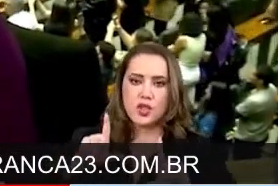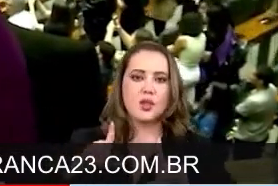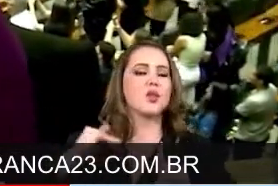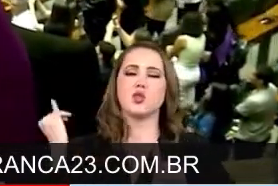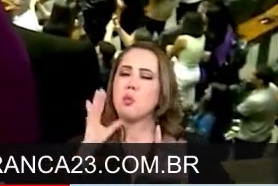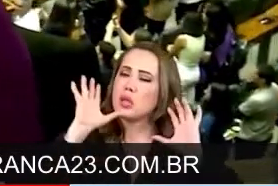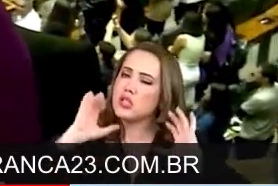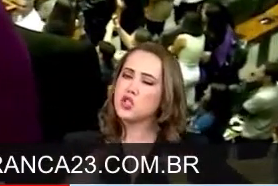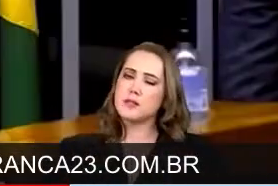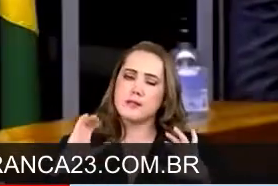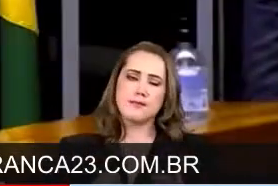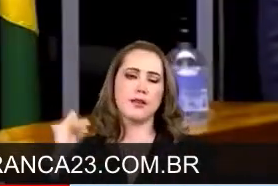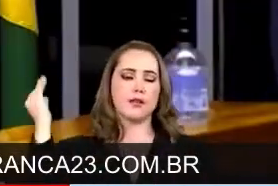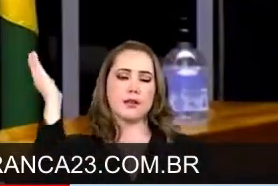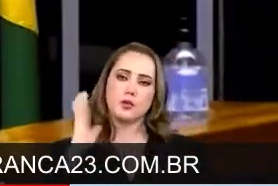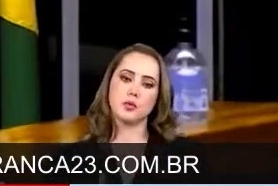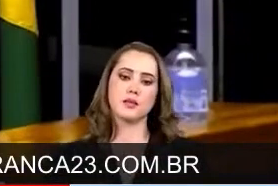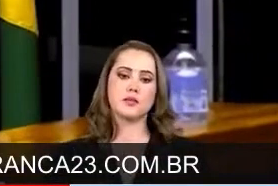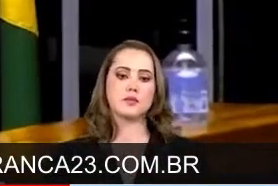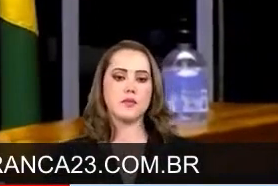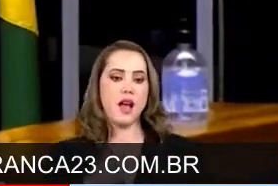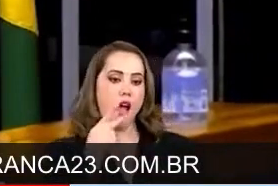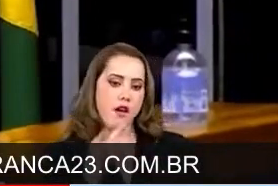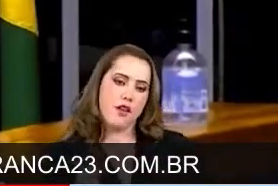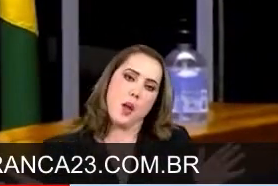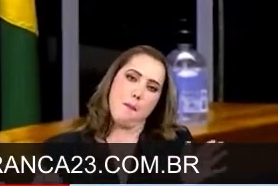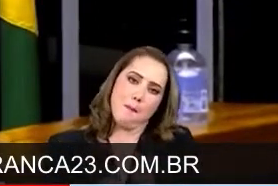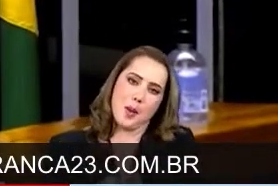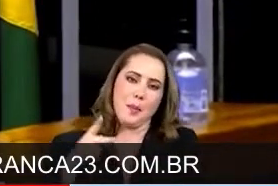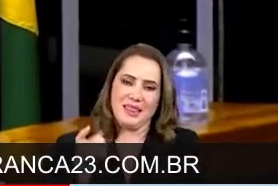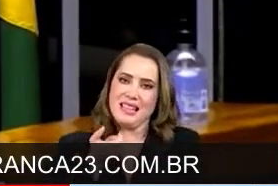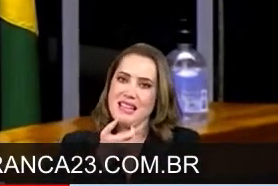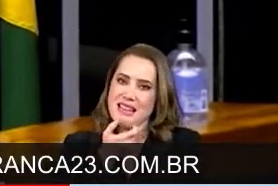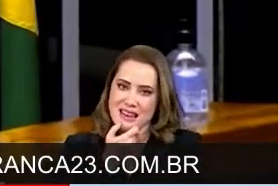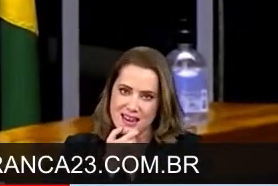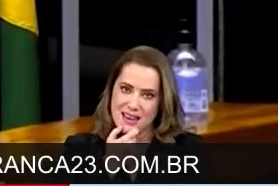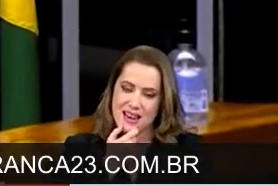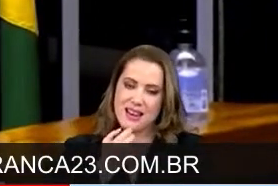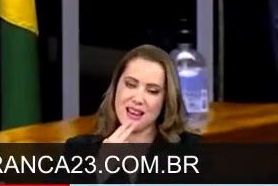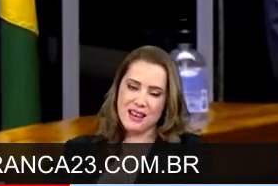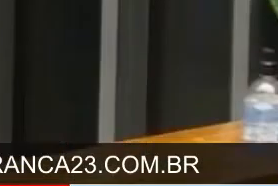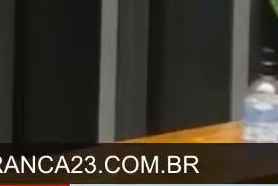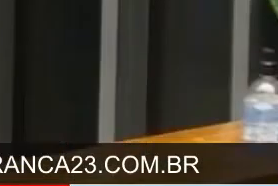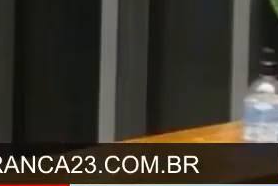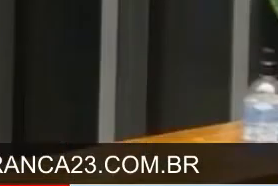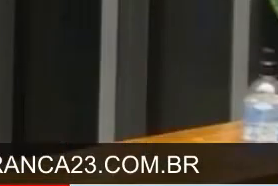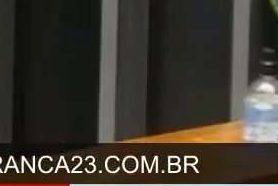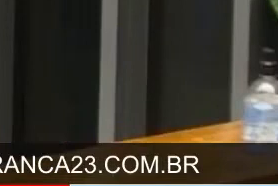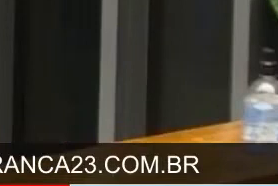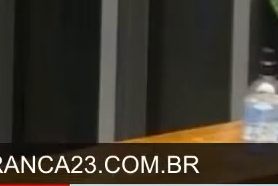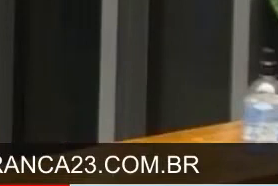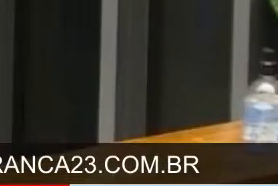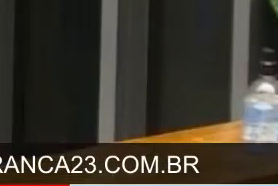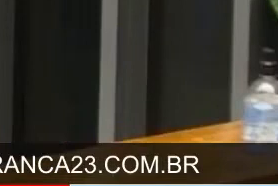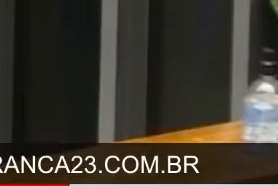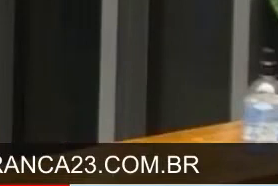cidadão honorário brasileiro. O discurso mesmo foi feito na língua inglesa, uma declaração de amor ao Brasil.